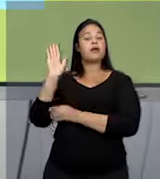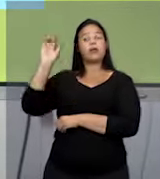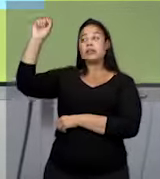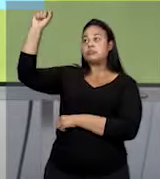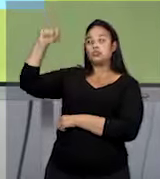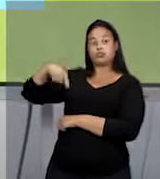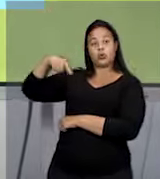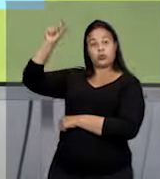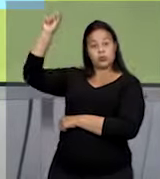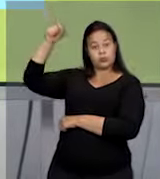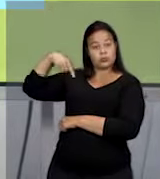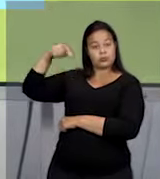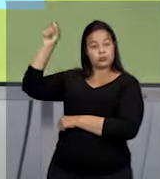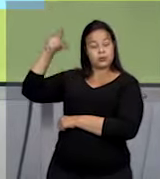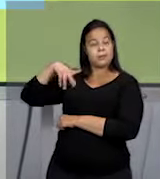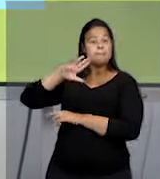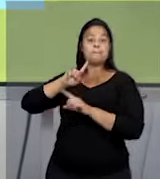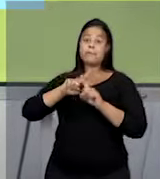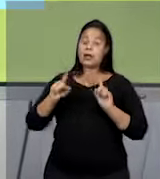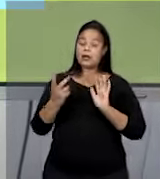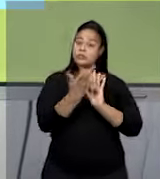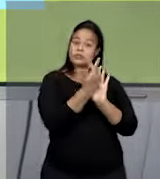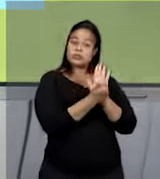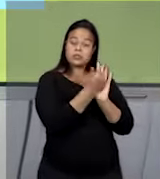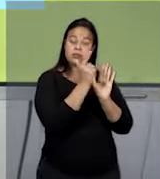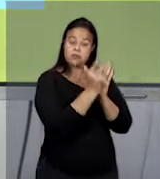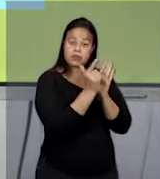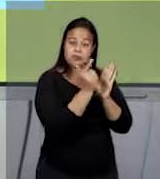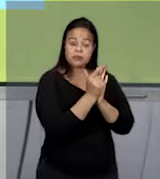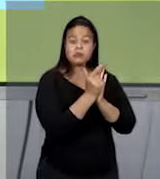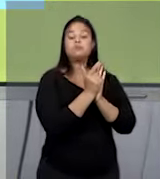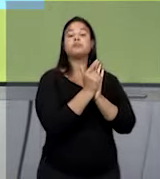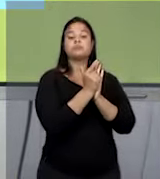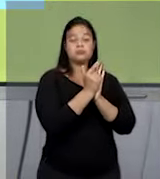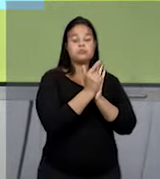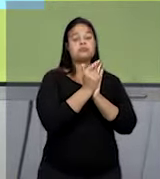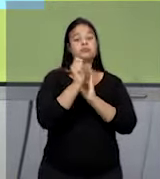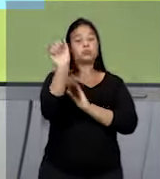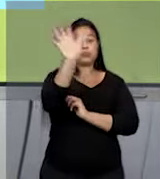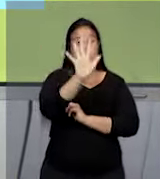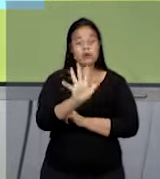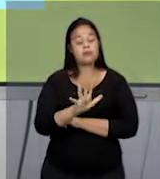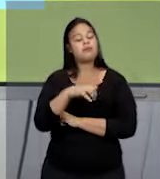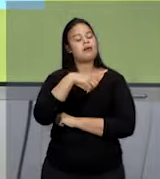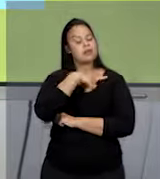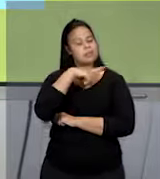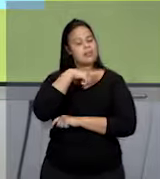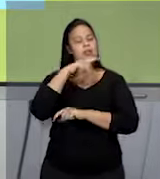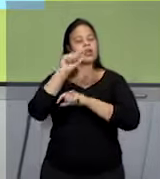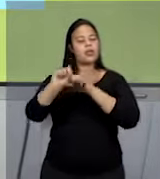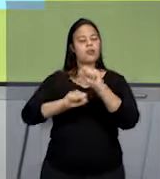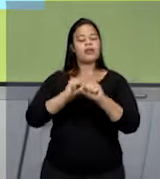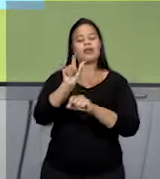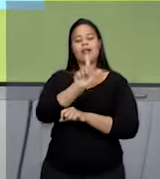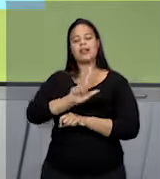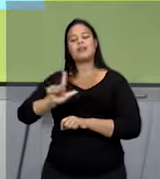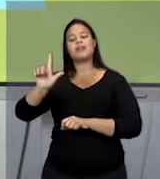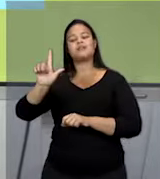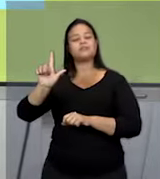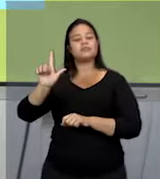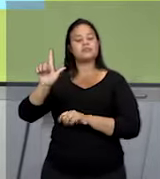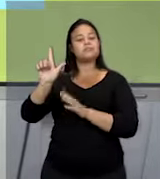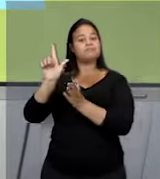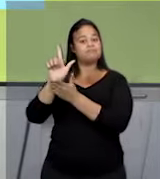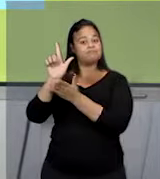Sol. Mas nas representações, nos papéis, nos cadernos, nos mapas, nós vamos virar o leste para o lado